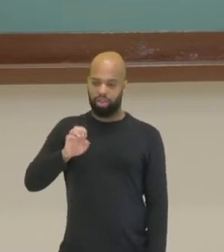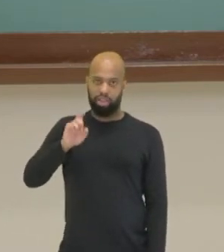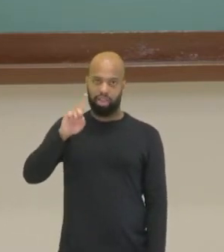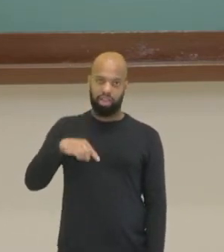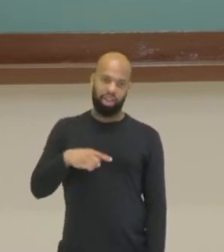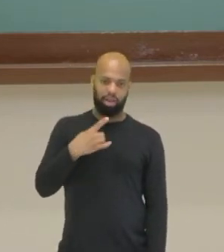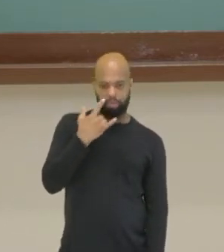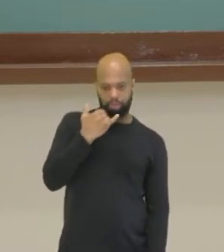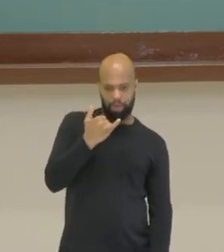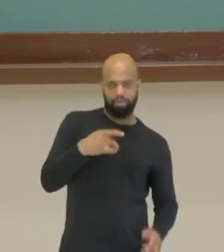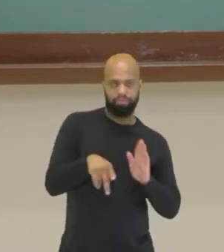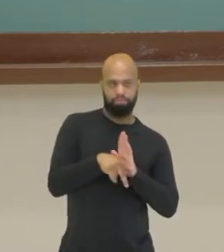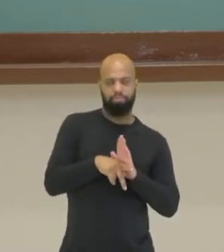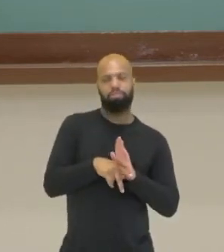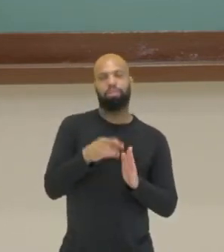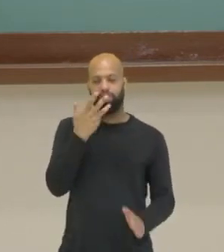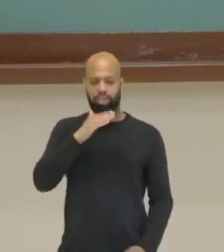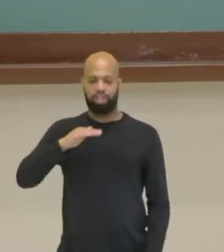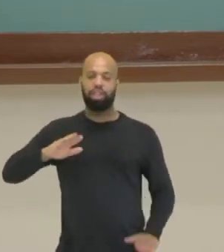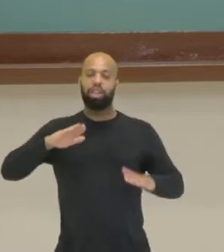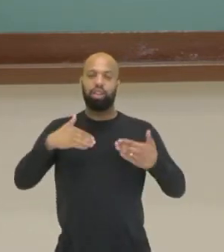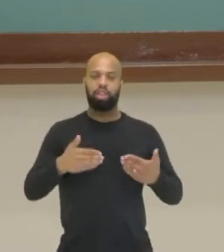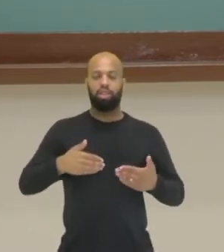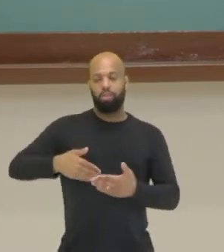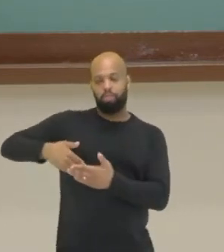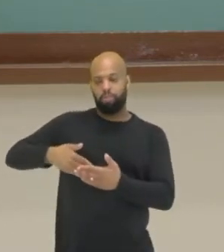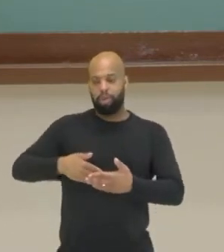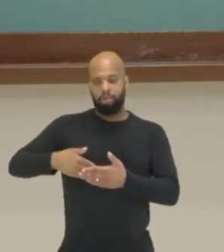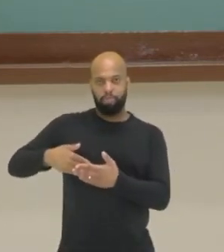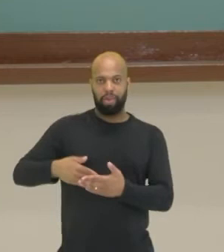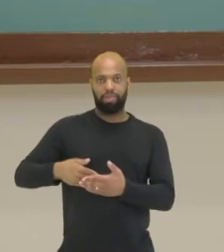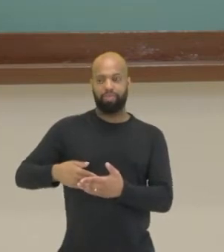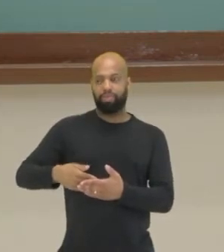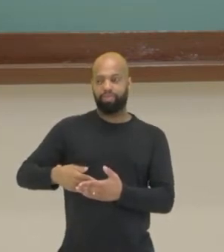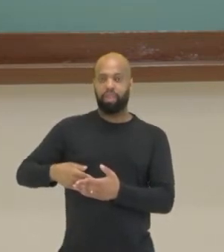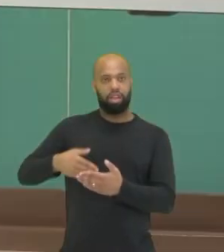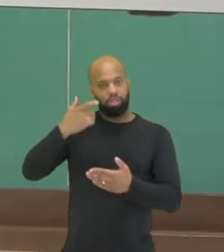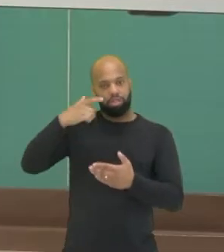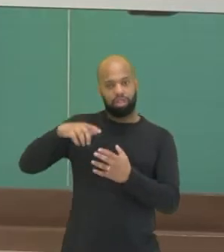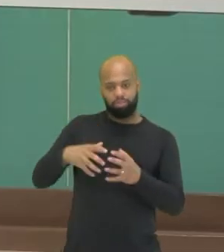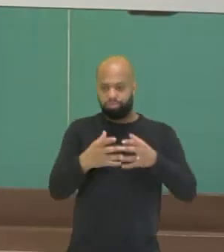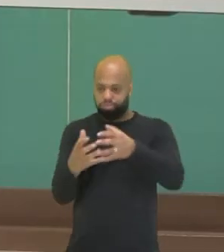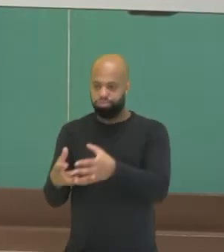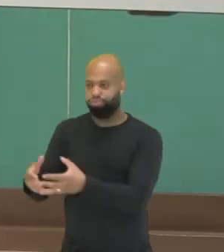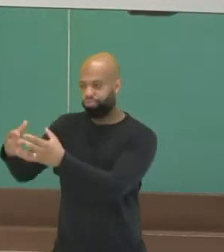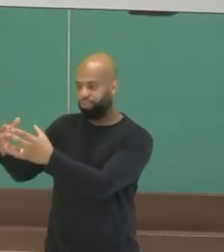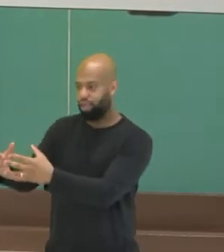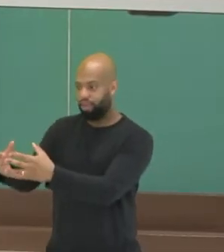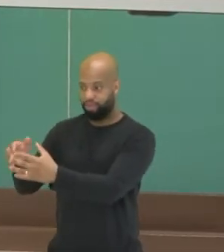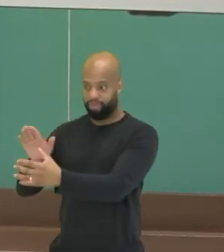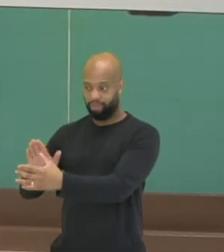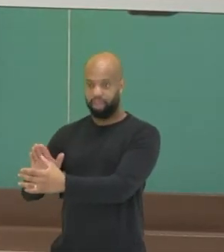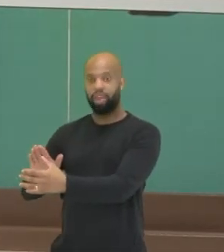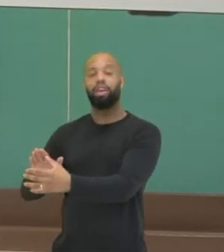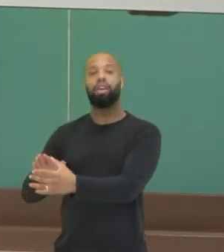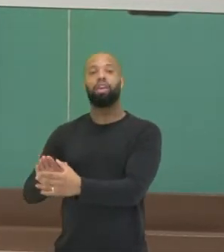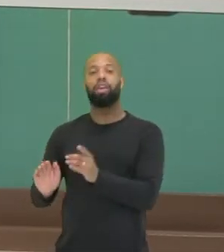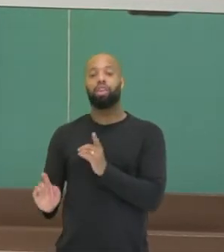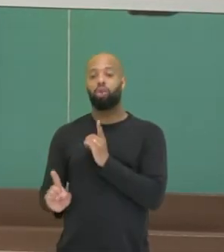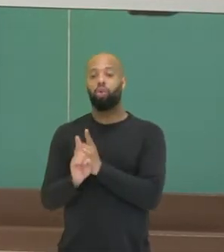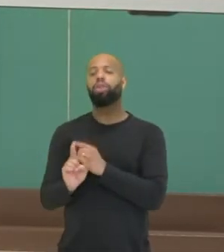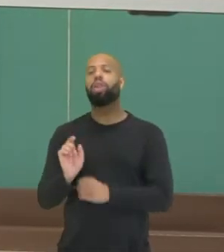os jovens no cesto acabam prendendo num galho e eles sobrevivem encontrando